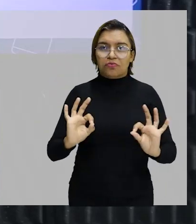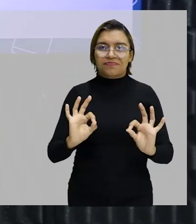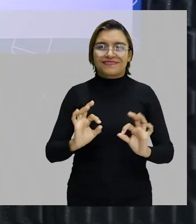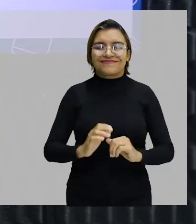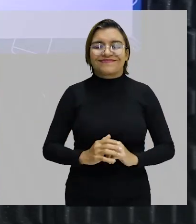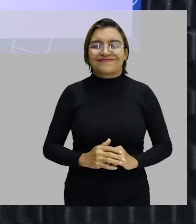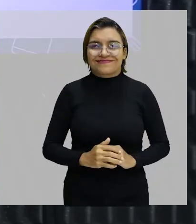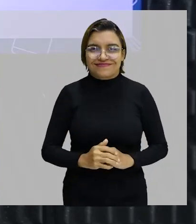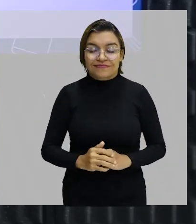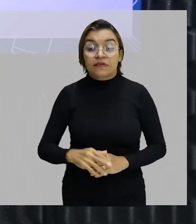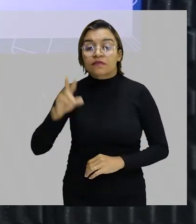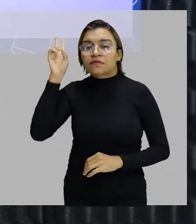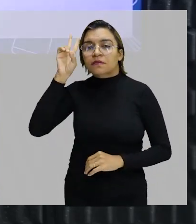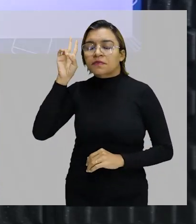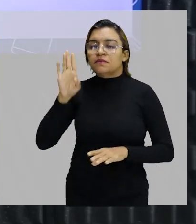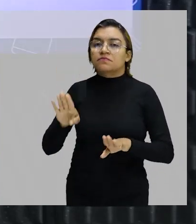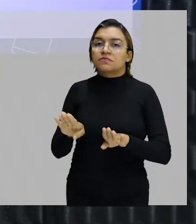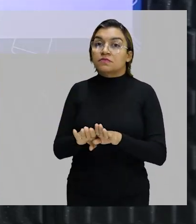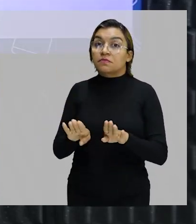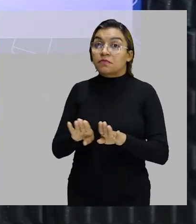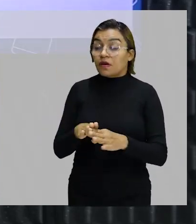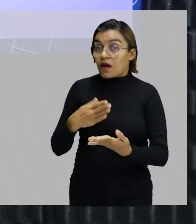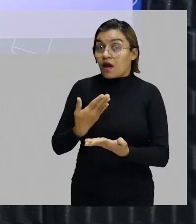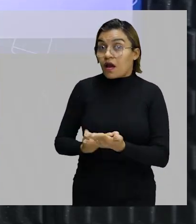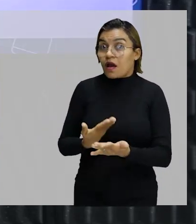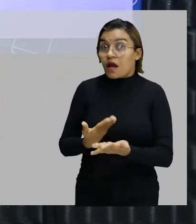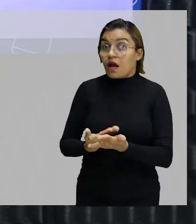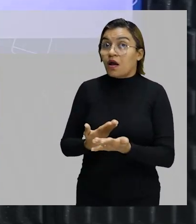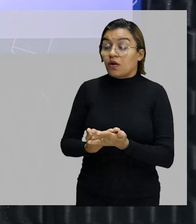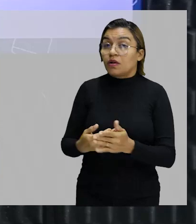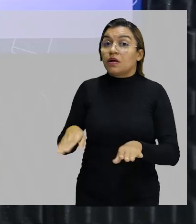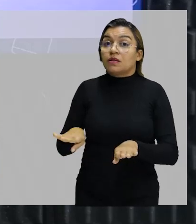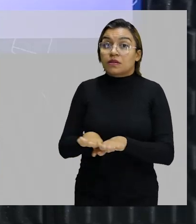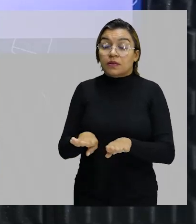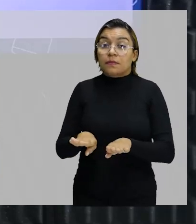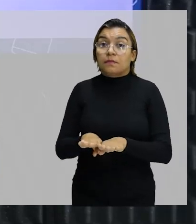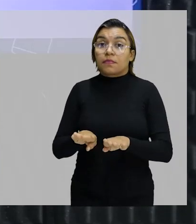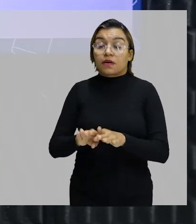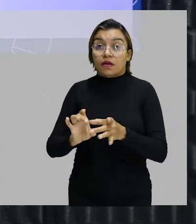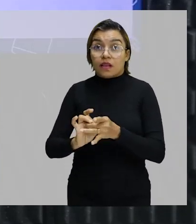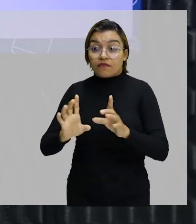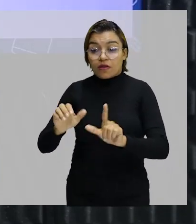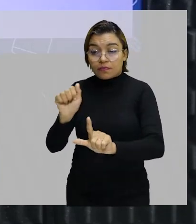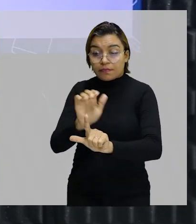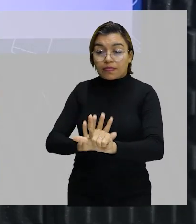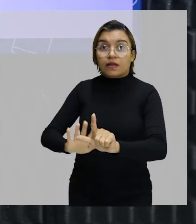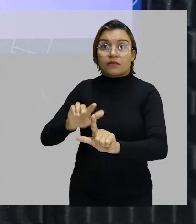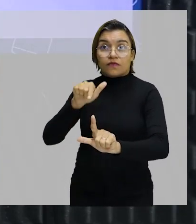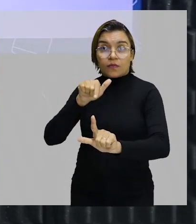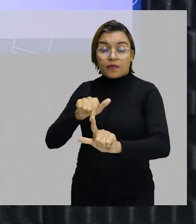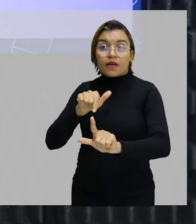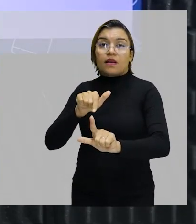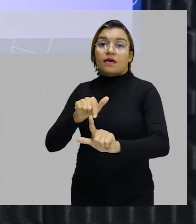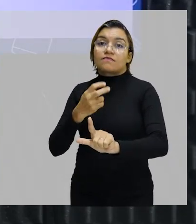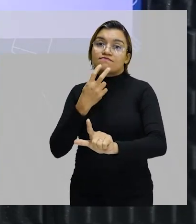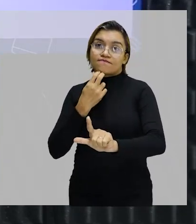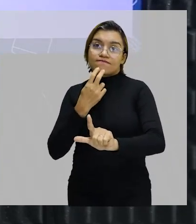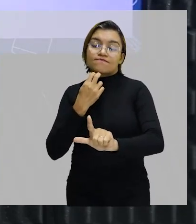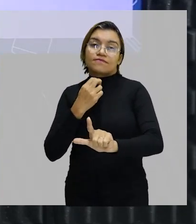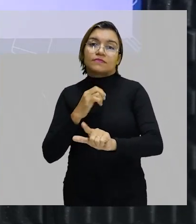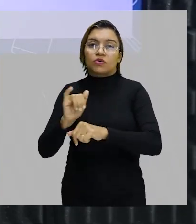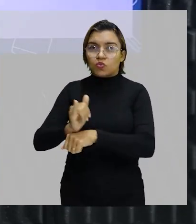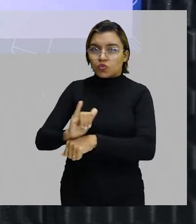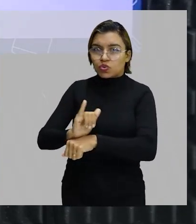sensacional. Tá? Lembrando que essa aula também estará disponível para ti na plataforma Gonçalves Dias, no